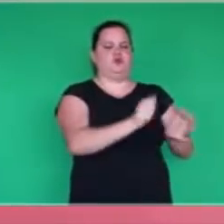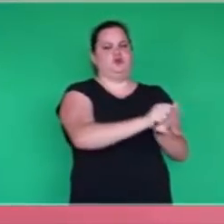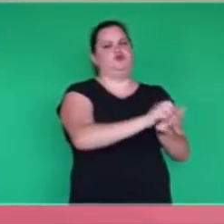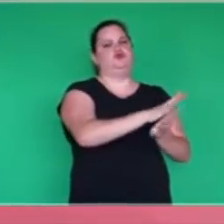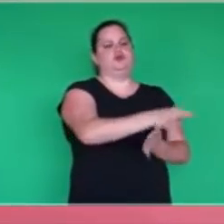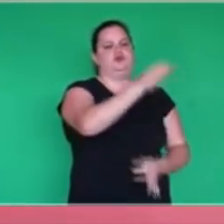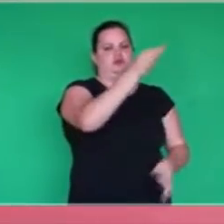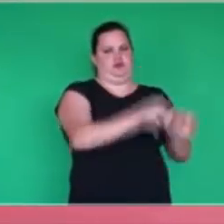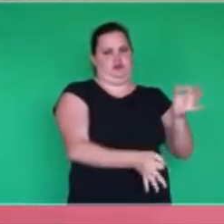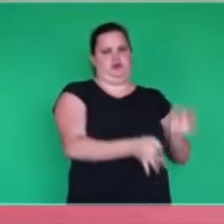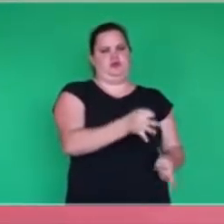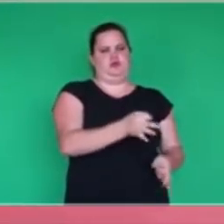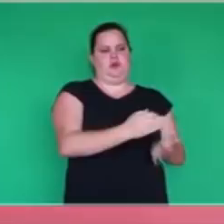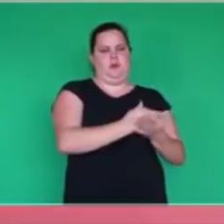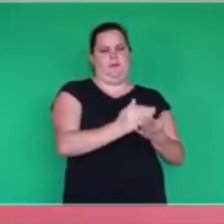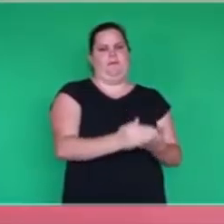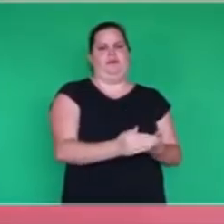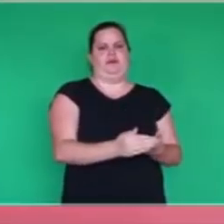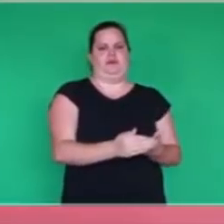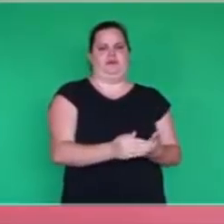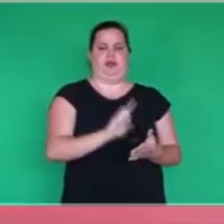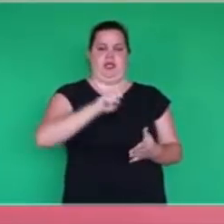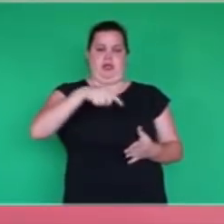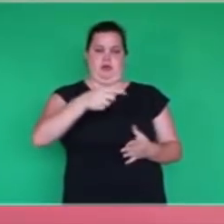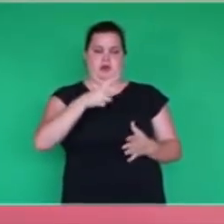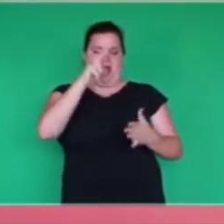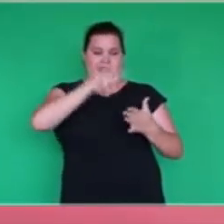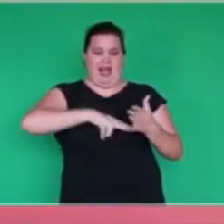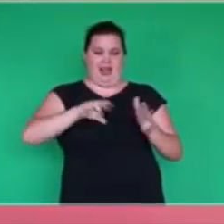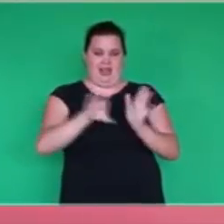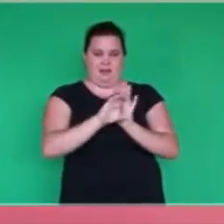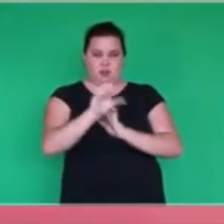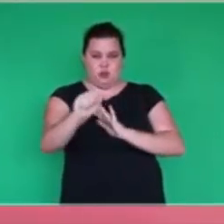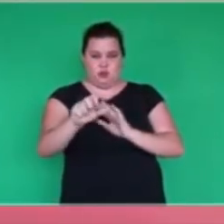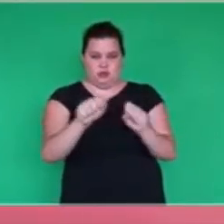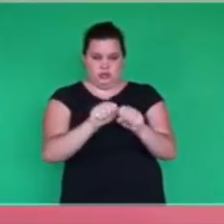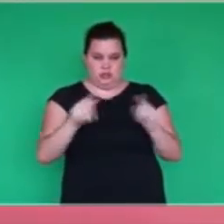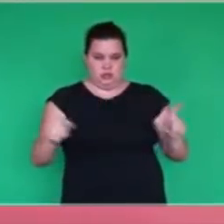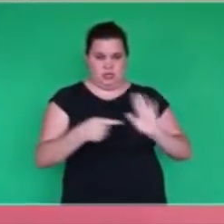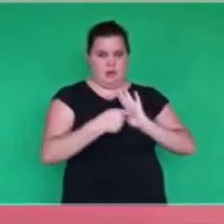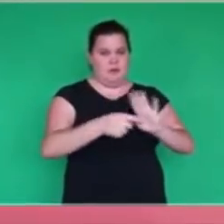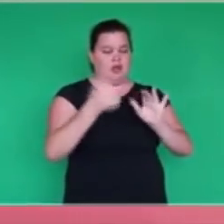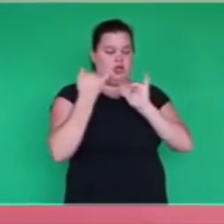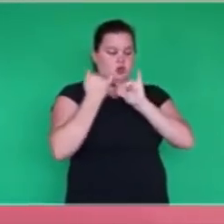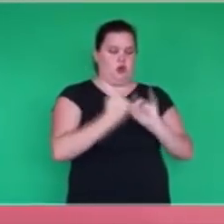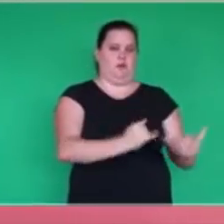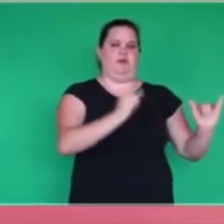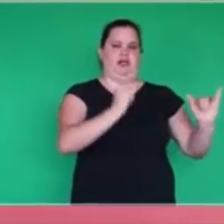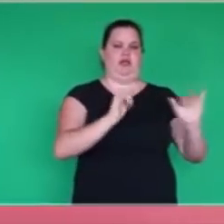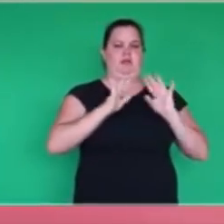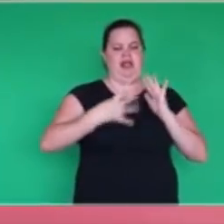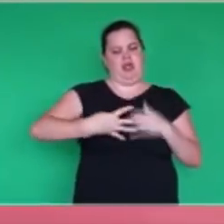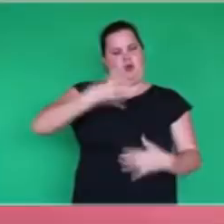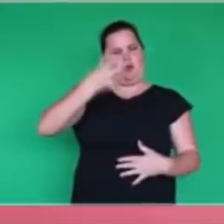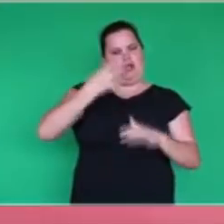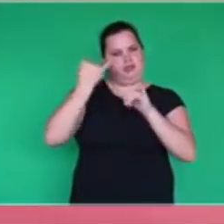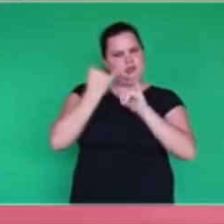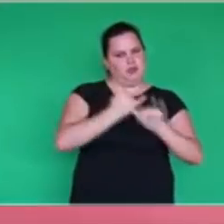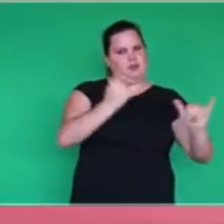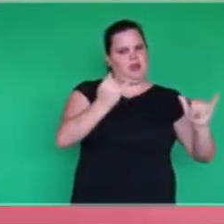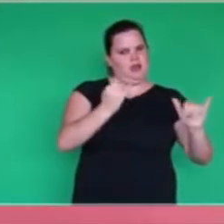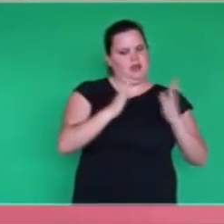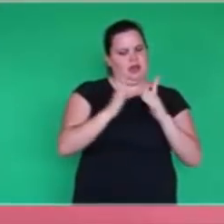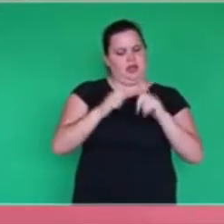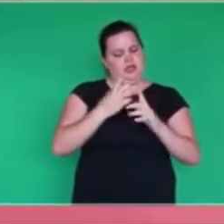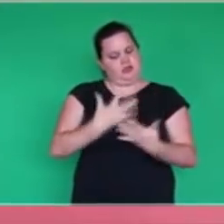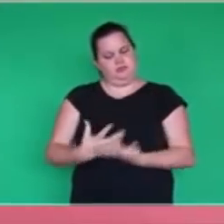início de juízo. Aí vão ver as trombetas. Na quarta trombeta a igreja vai embora. mas aí vem a quinta, vem a sexta, vem a sétima,